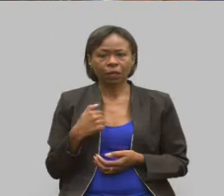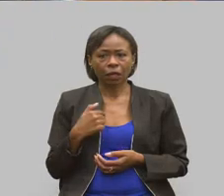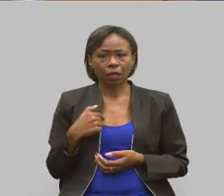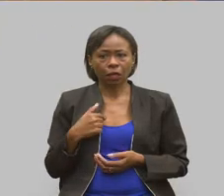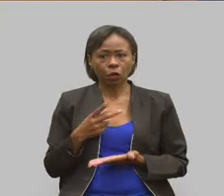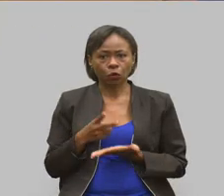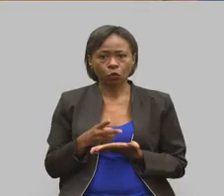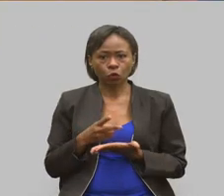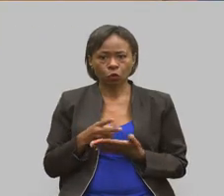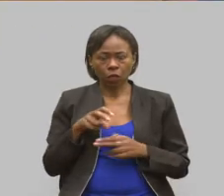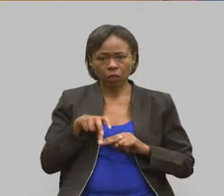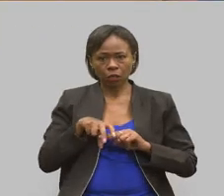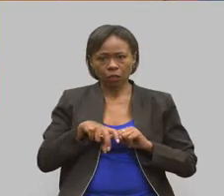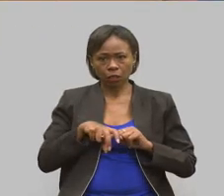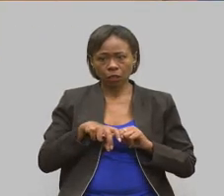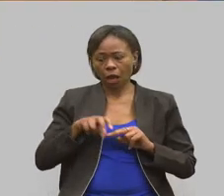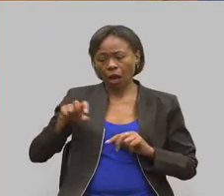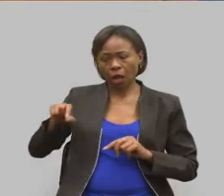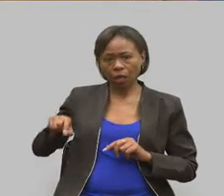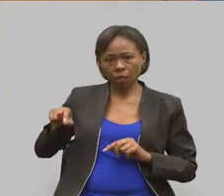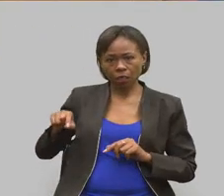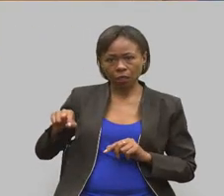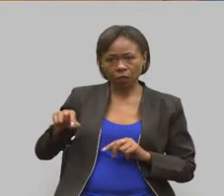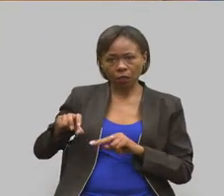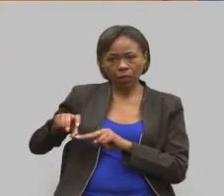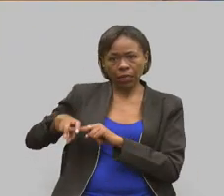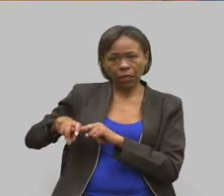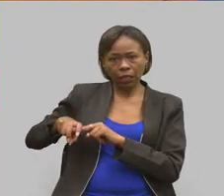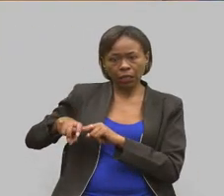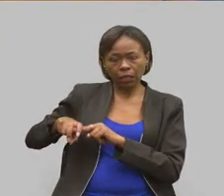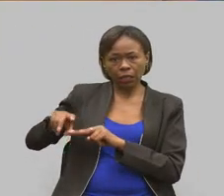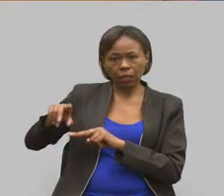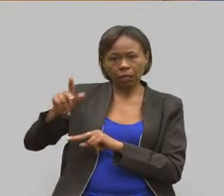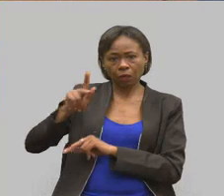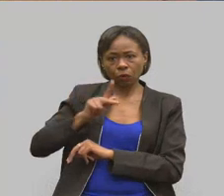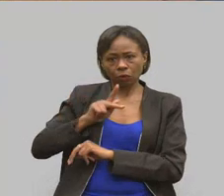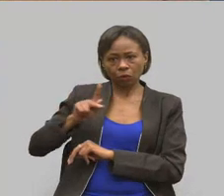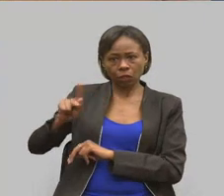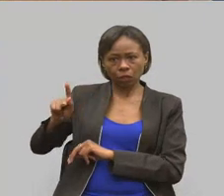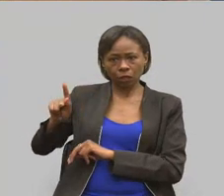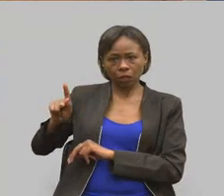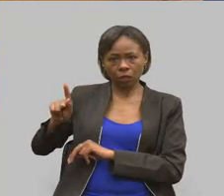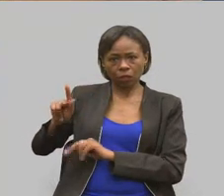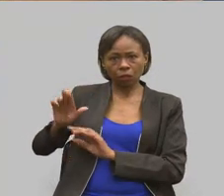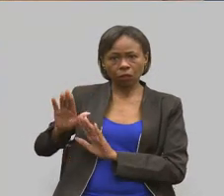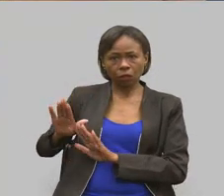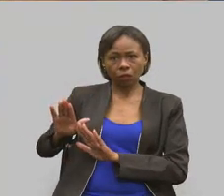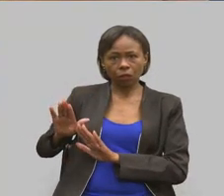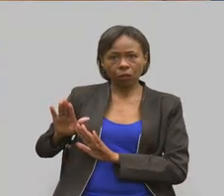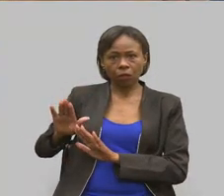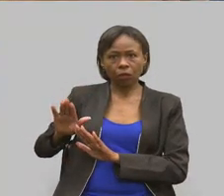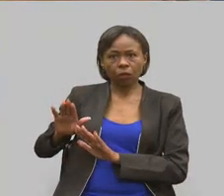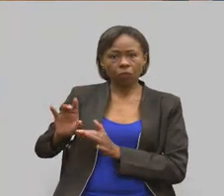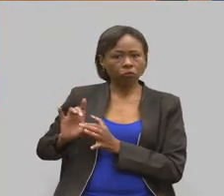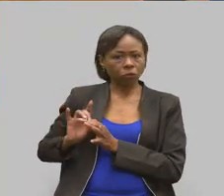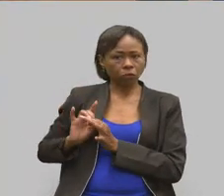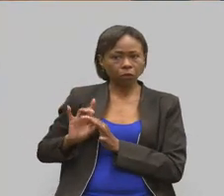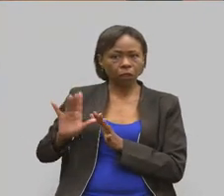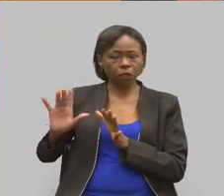enquanto a cadeira da presidência por favor disponível